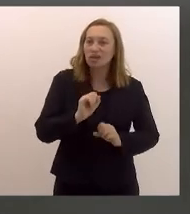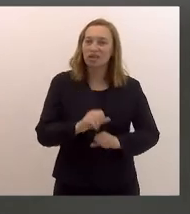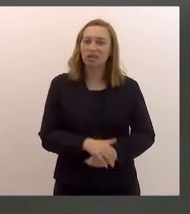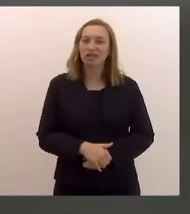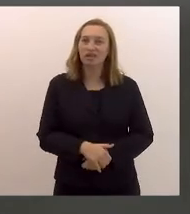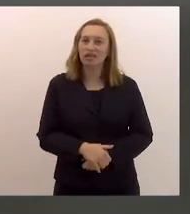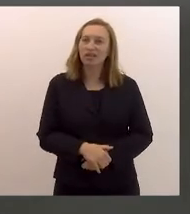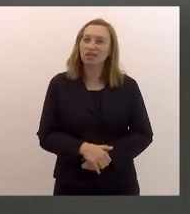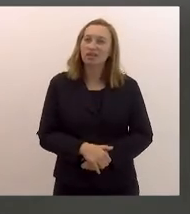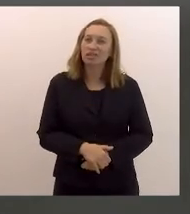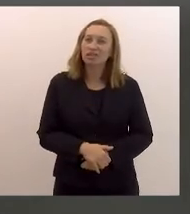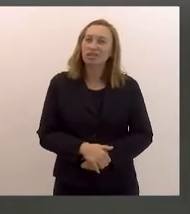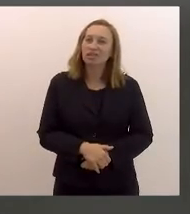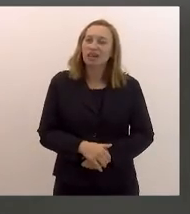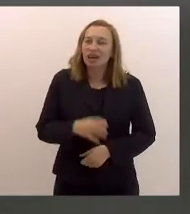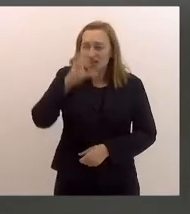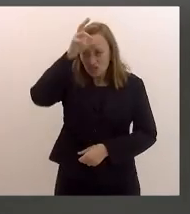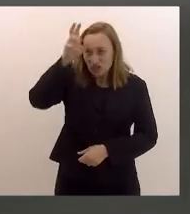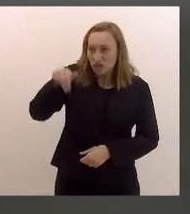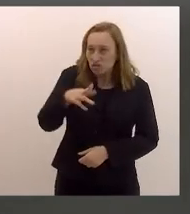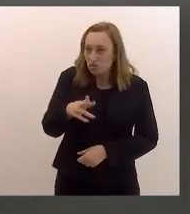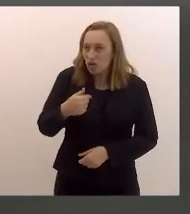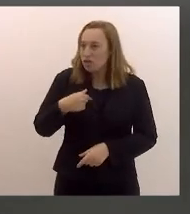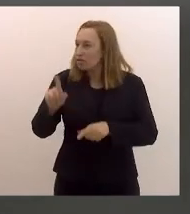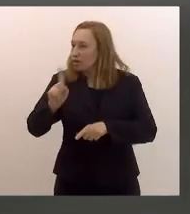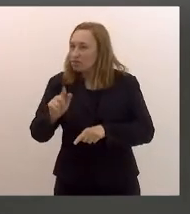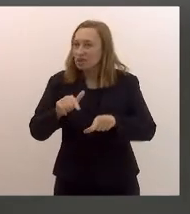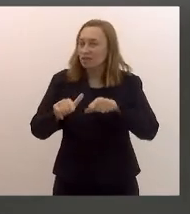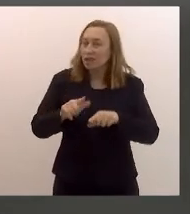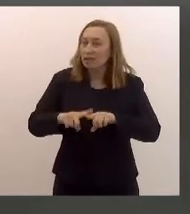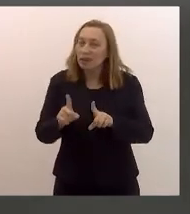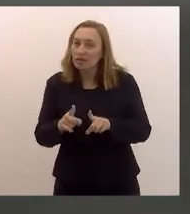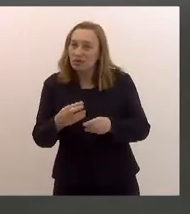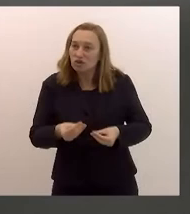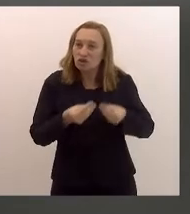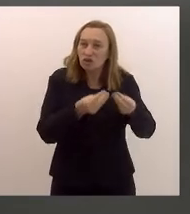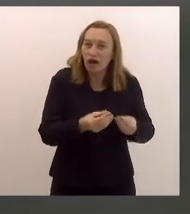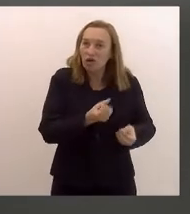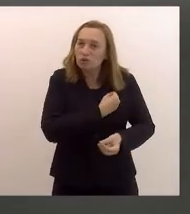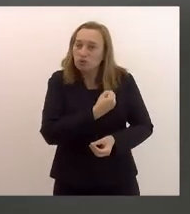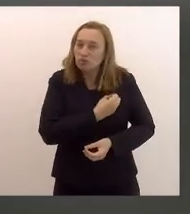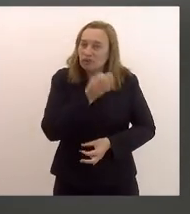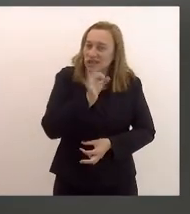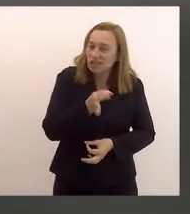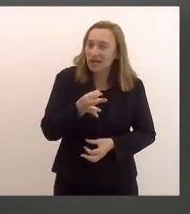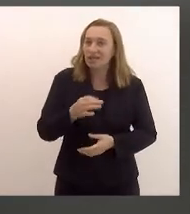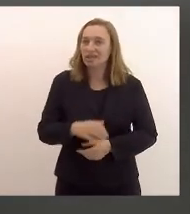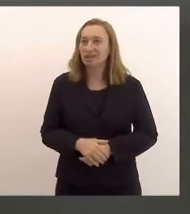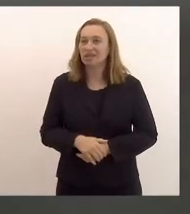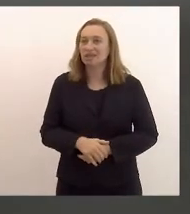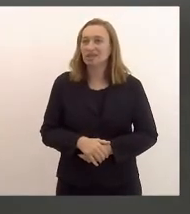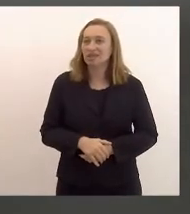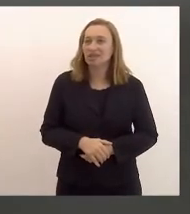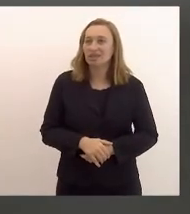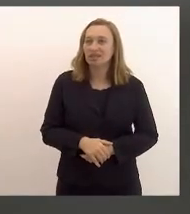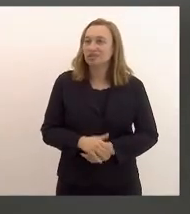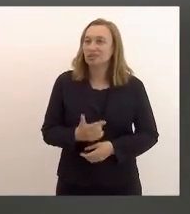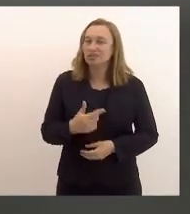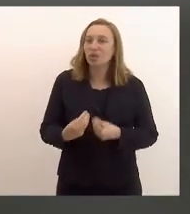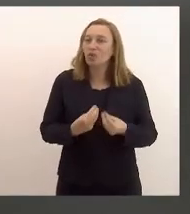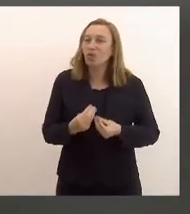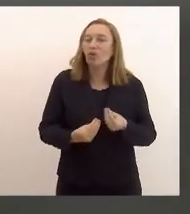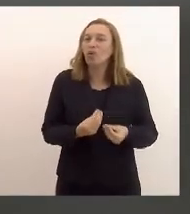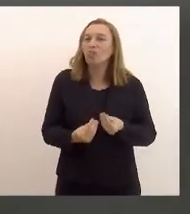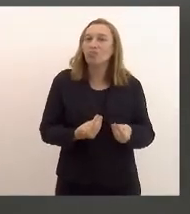recuperando não tio Júlio eu não estou mas aqui vou te passar o telefone isso é isso não tem um isso não tem